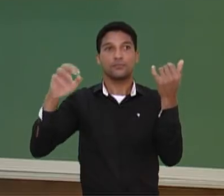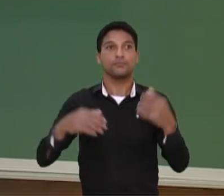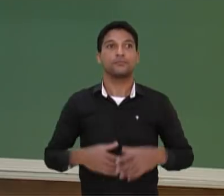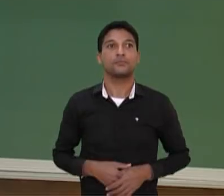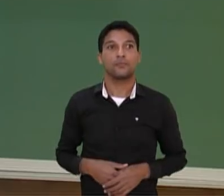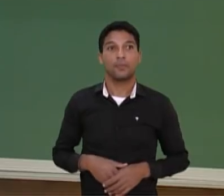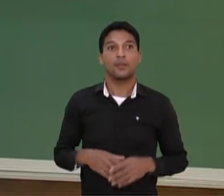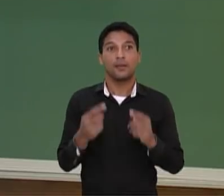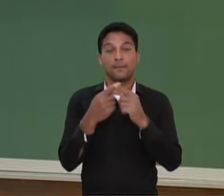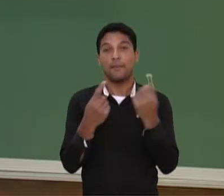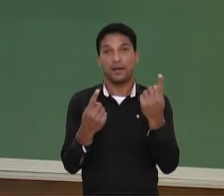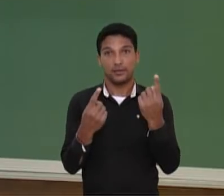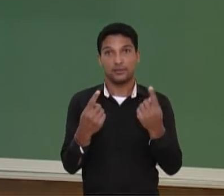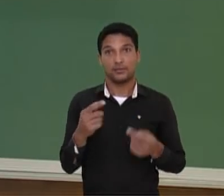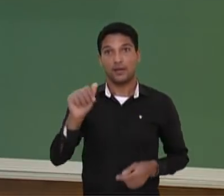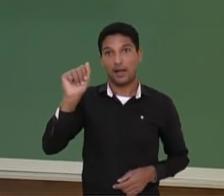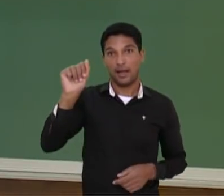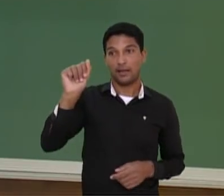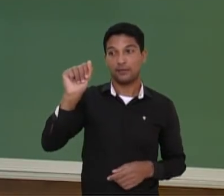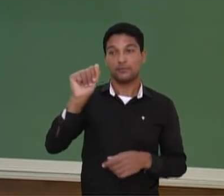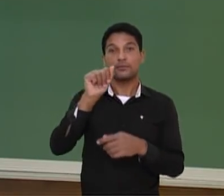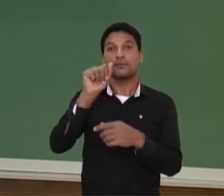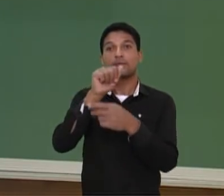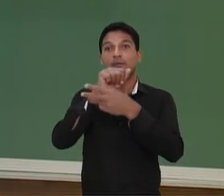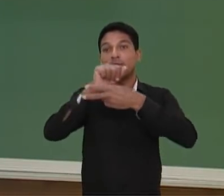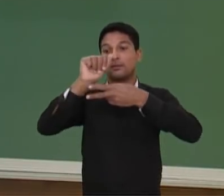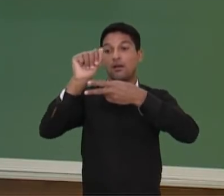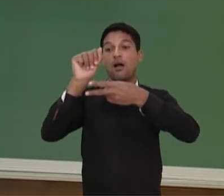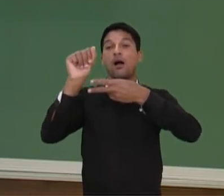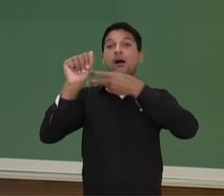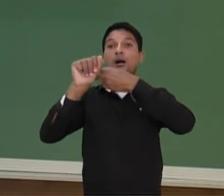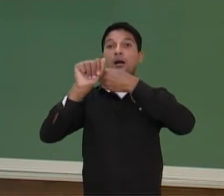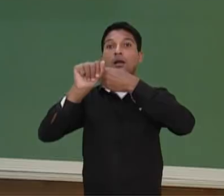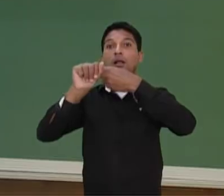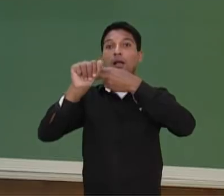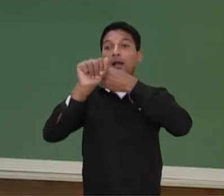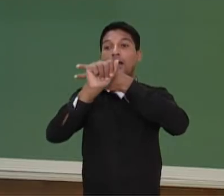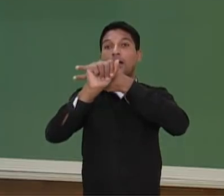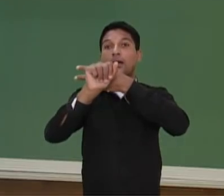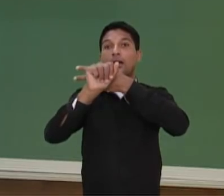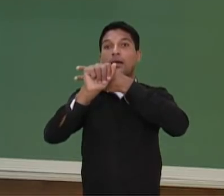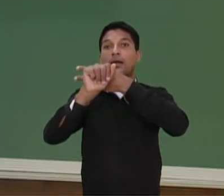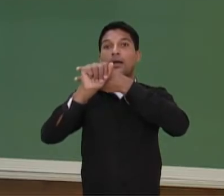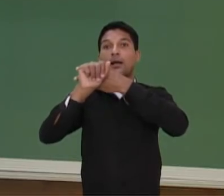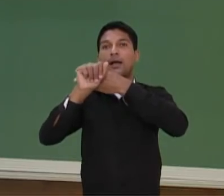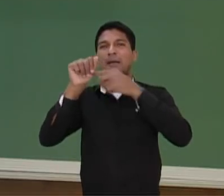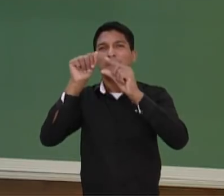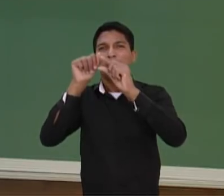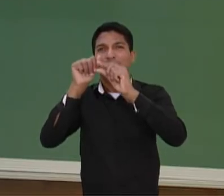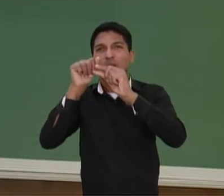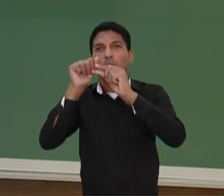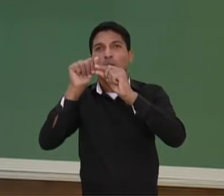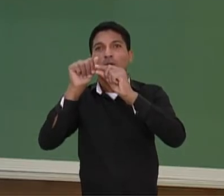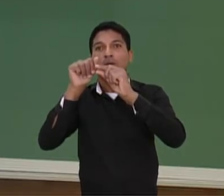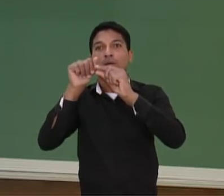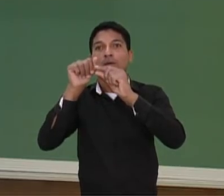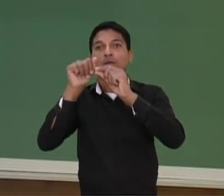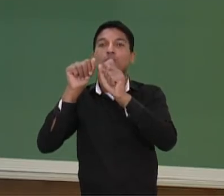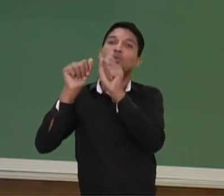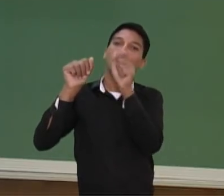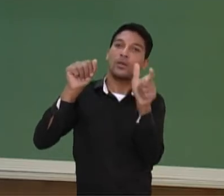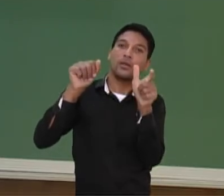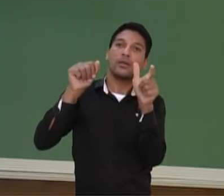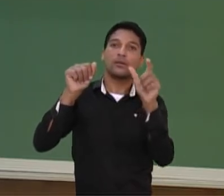crescendo o gráfico aqui, está crescendo, chegou no ponto mais alto, ele começa a descer. Nessa descida aqui, né,